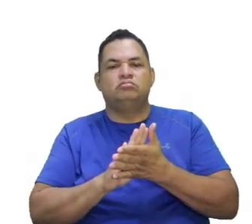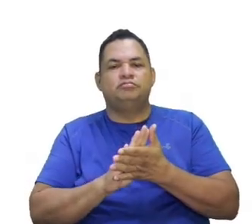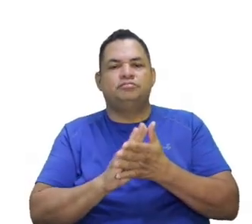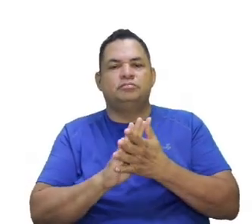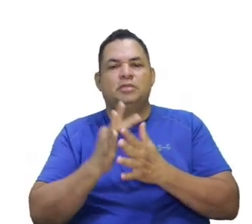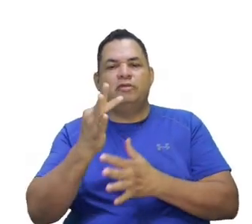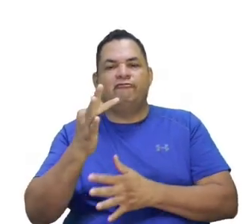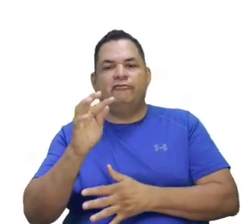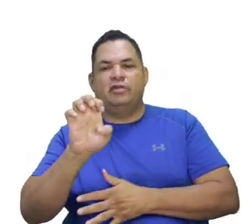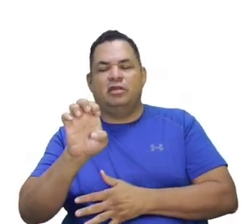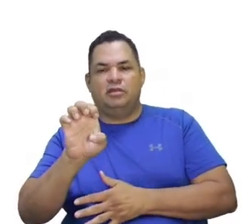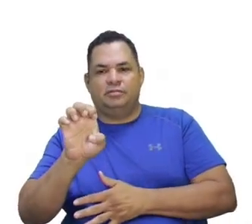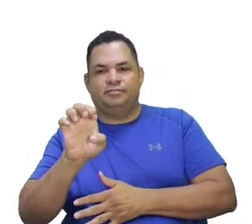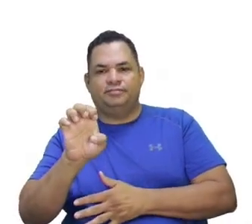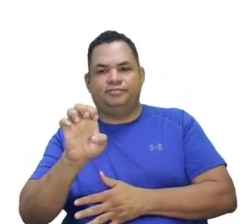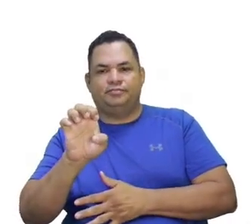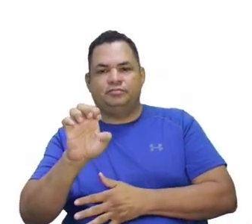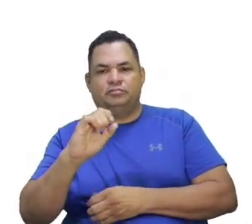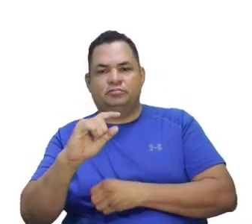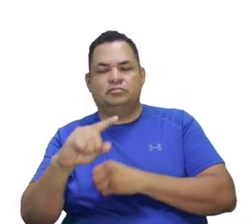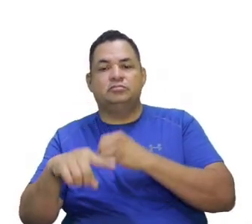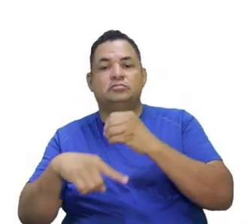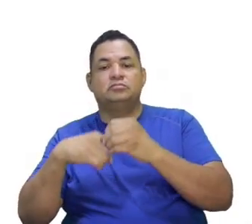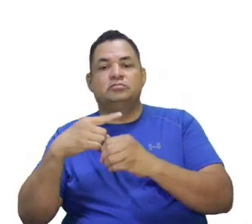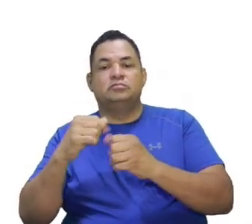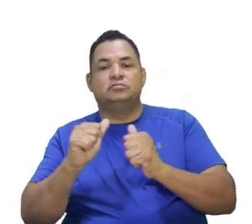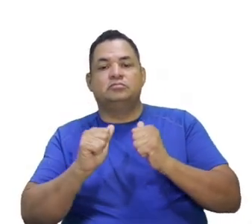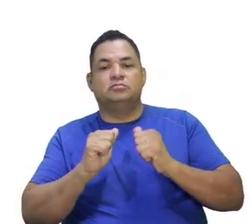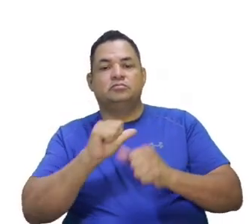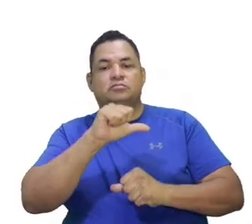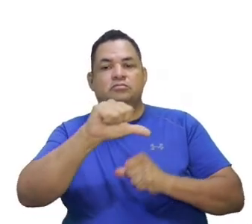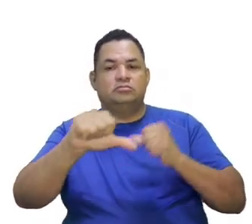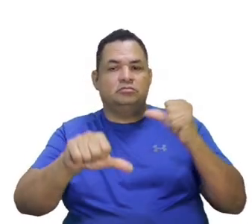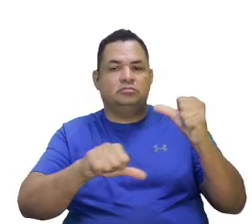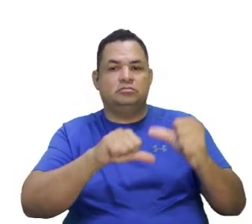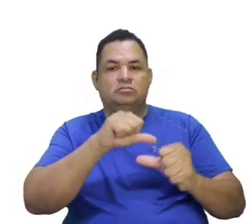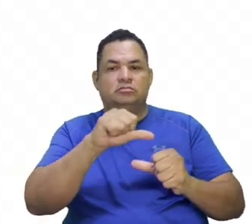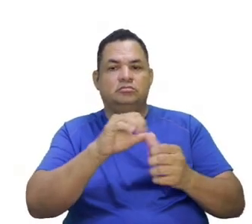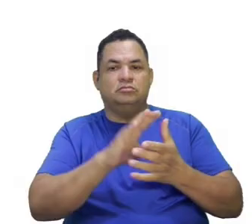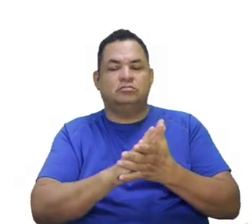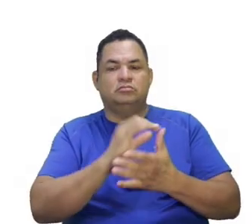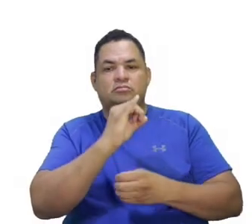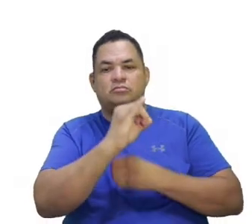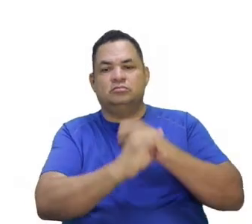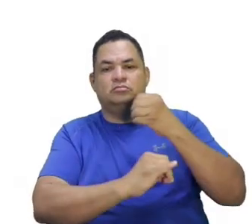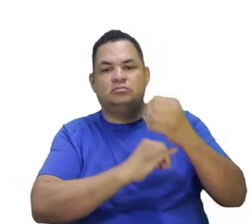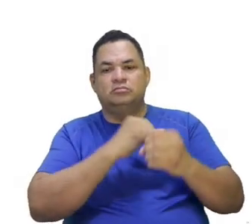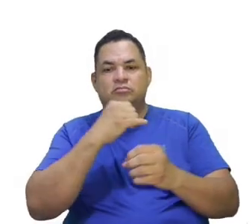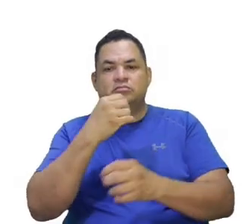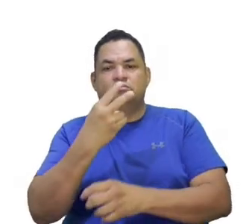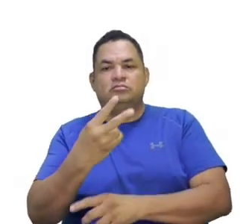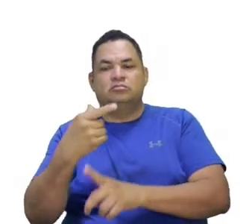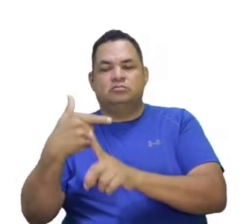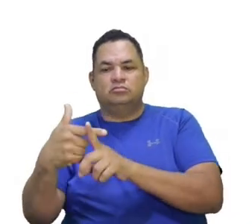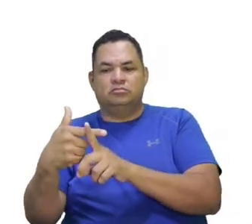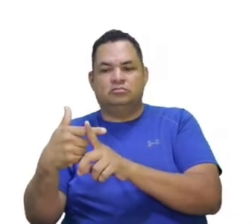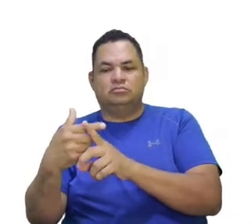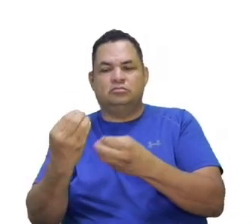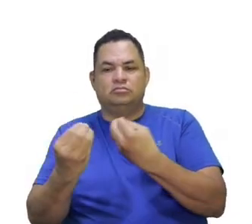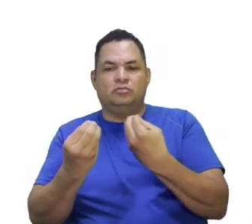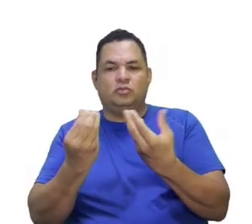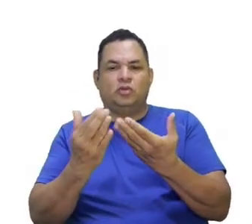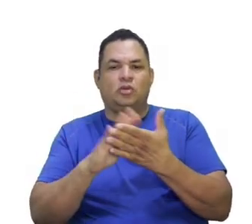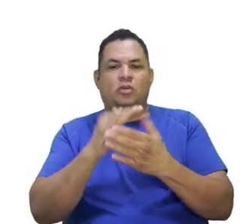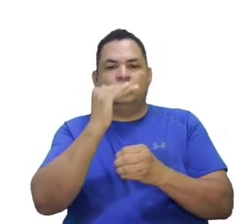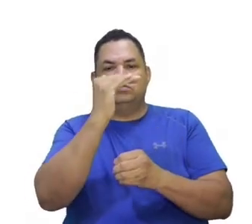nosso ferro, que até então é um átomo neutro, se transforme aqui no nosso íon 2+. Em